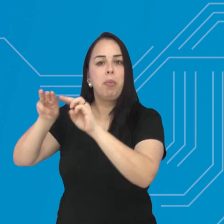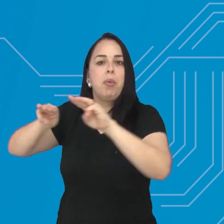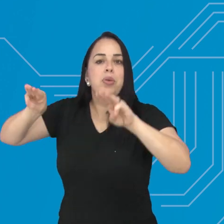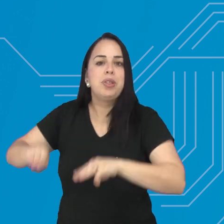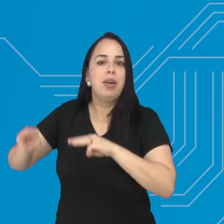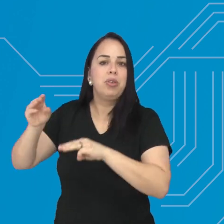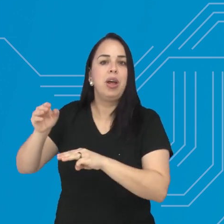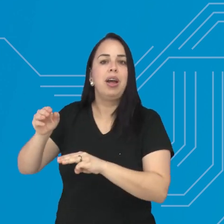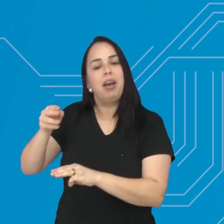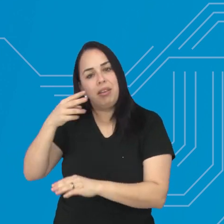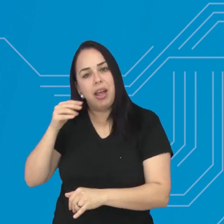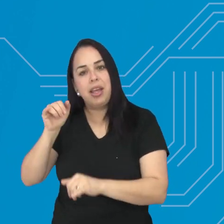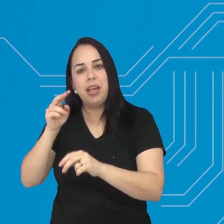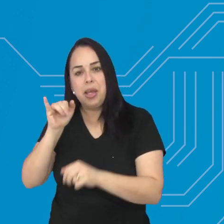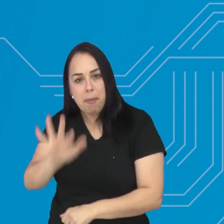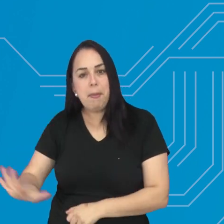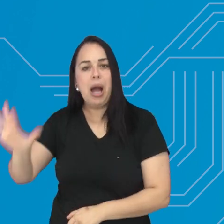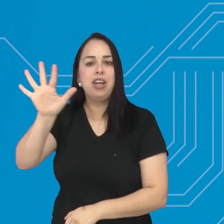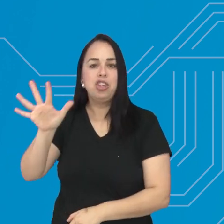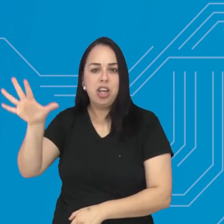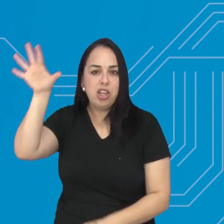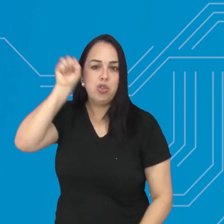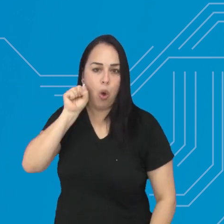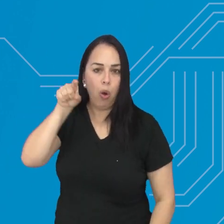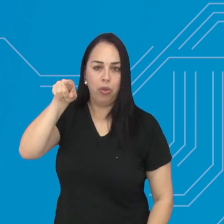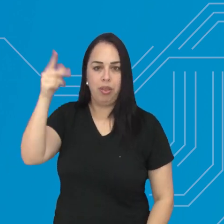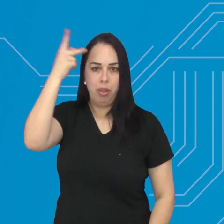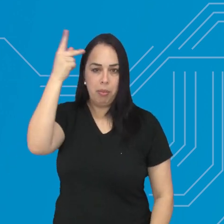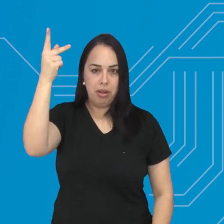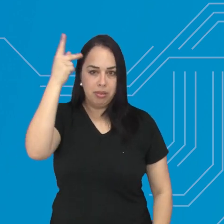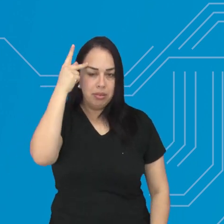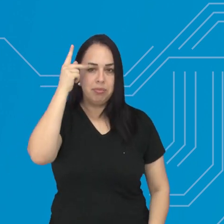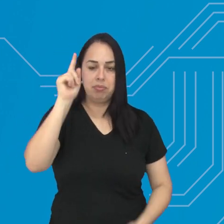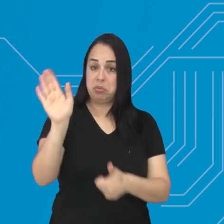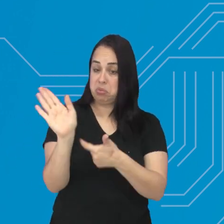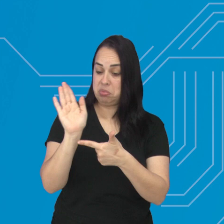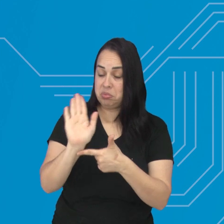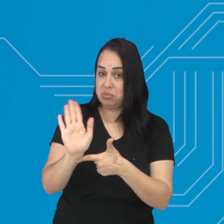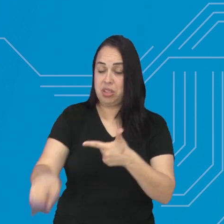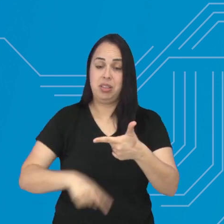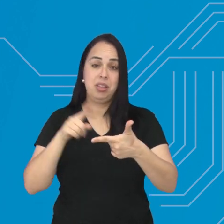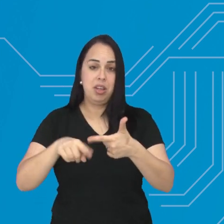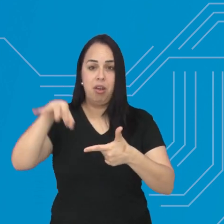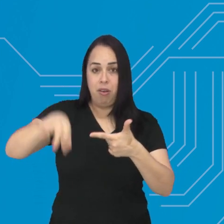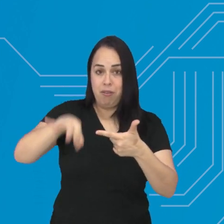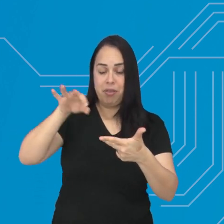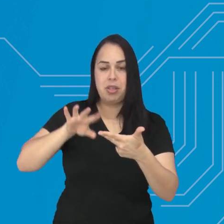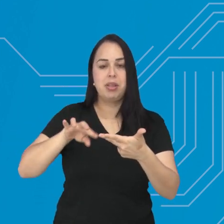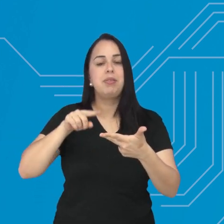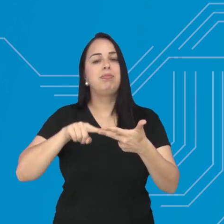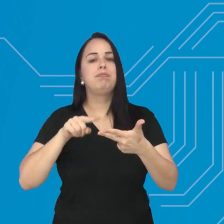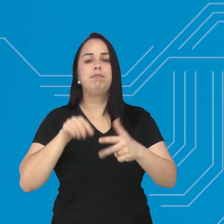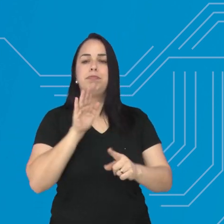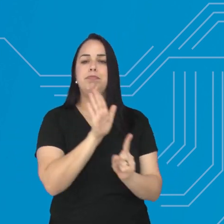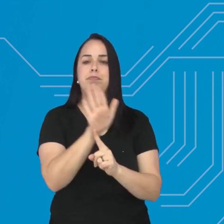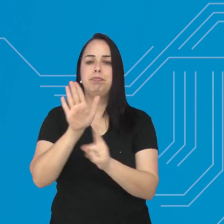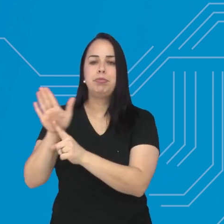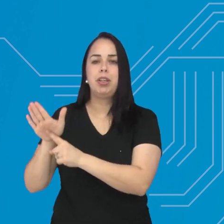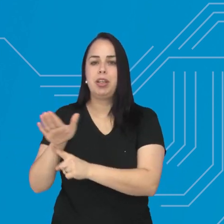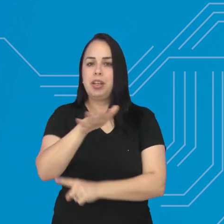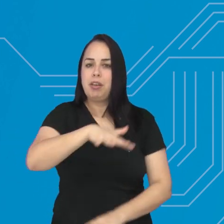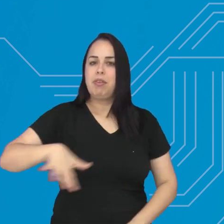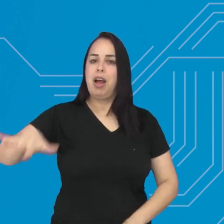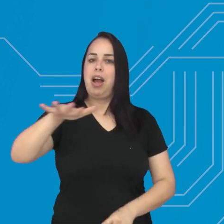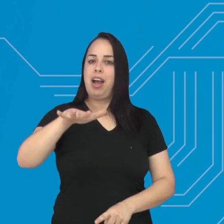Som de São Paulo, para oferta de várias atividades culturais. São sessões de cinema, oficinas e exposições que vão ampliar